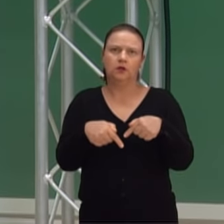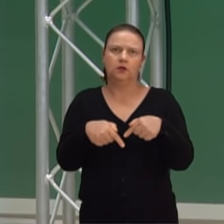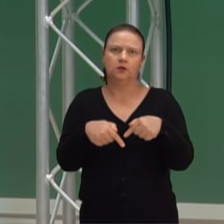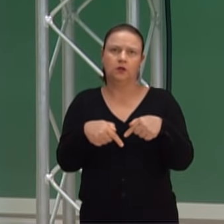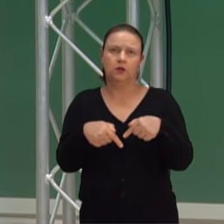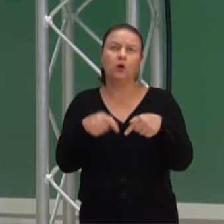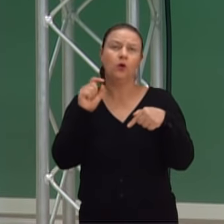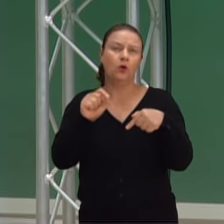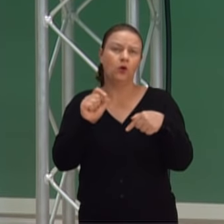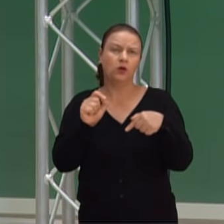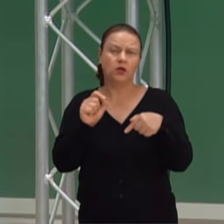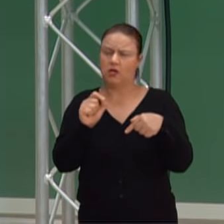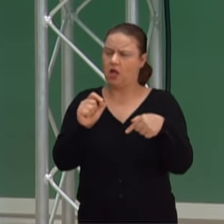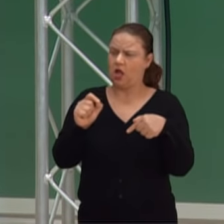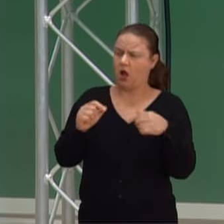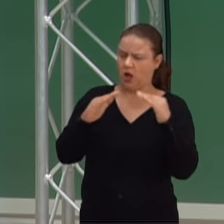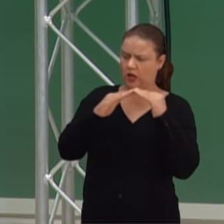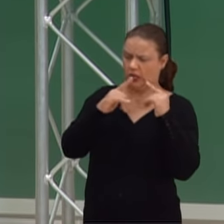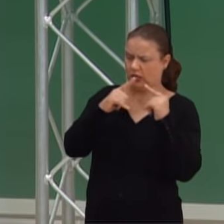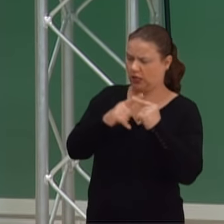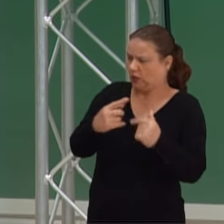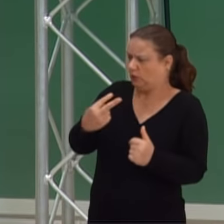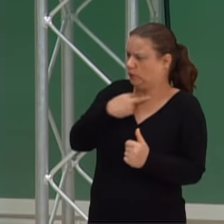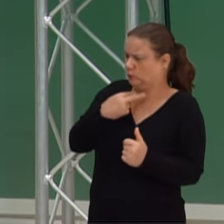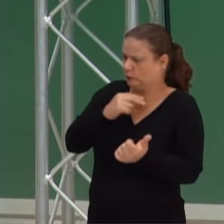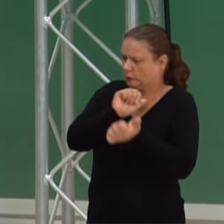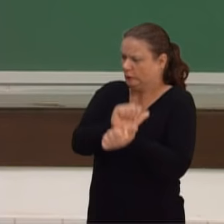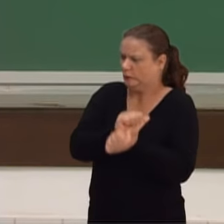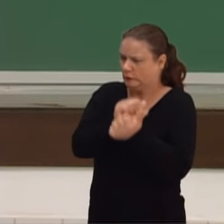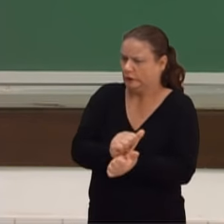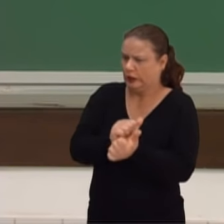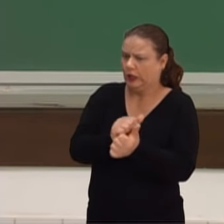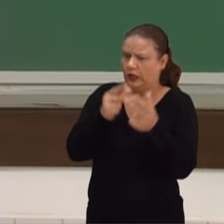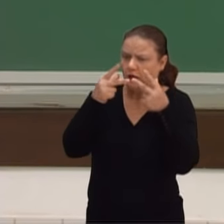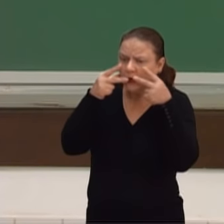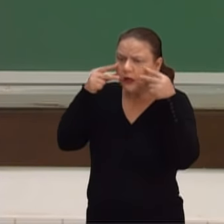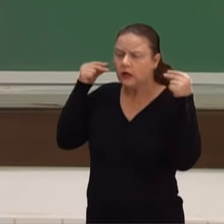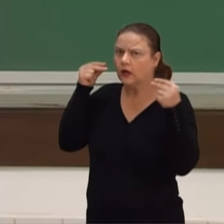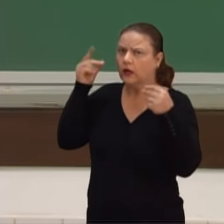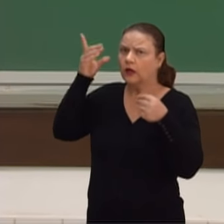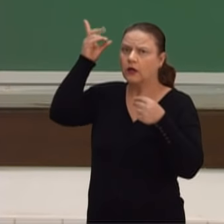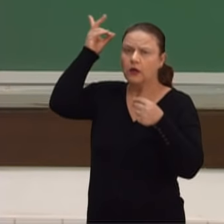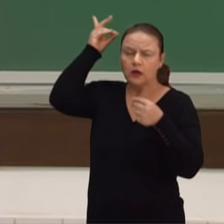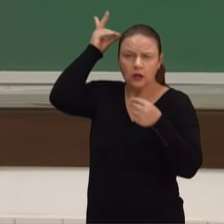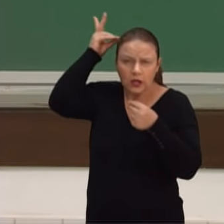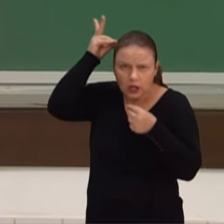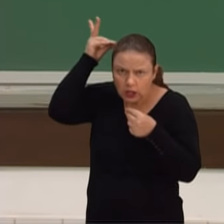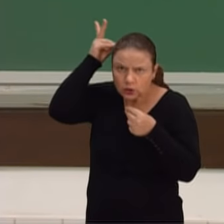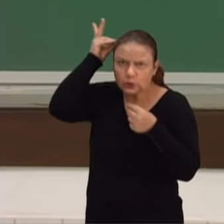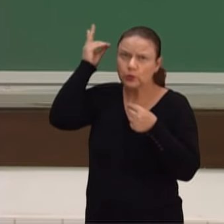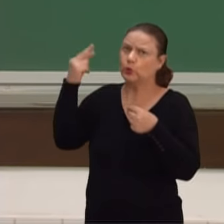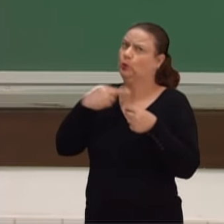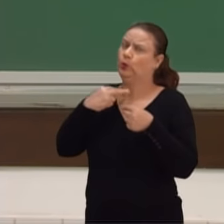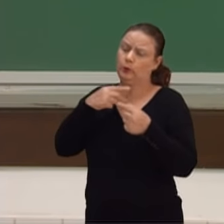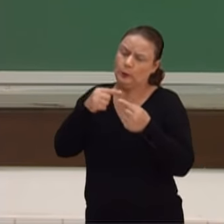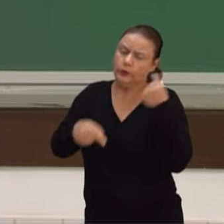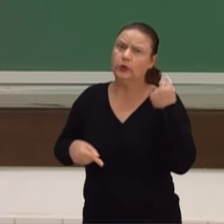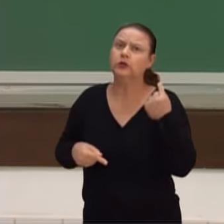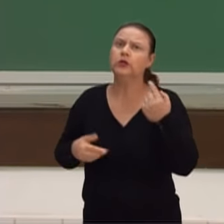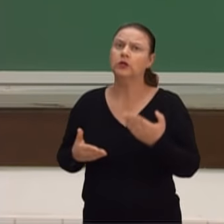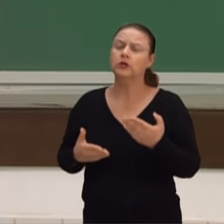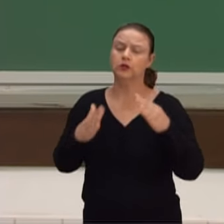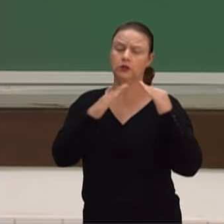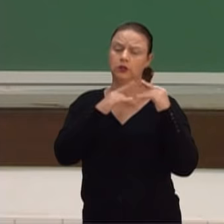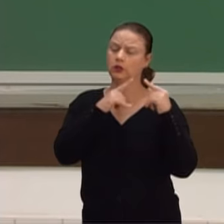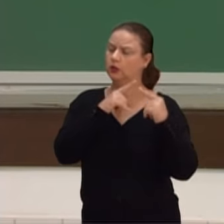entrando muito forte. Não pode escravizar índios. Eles eram chamados de inocentes pela igreja. Então a igreja